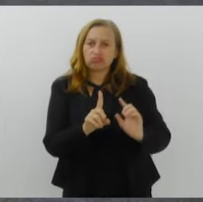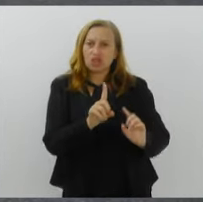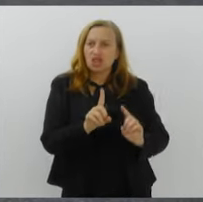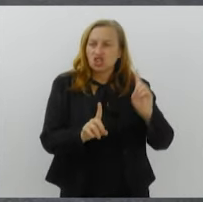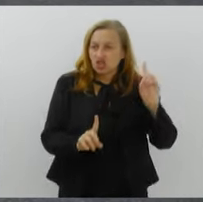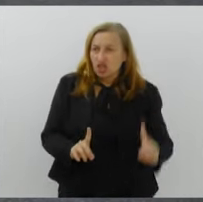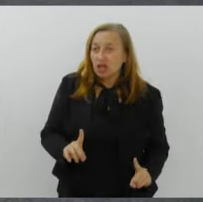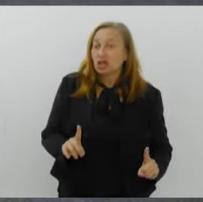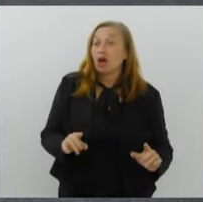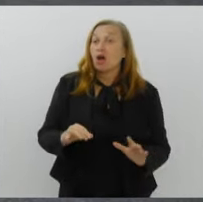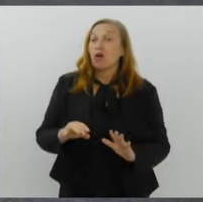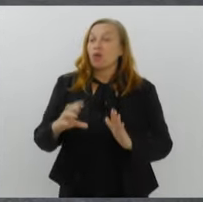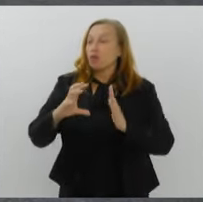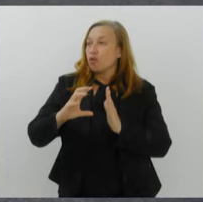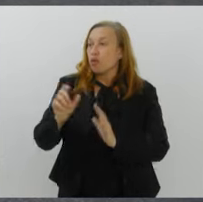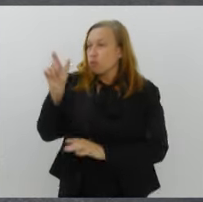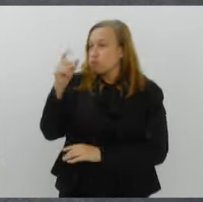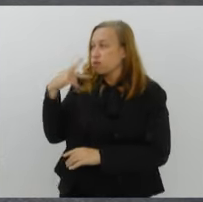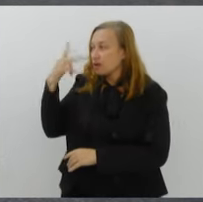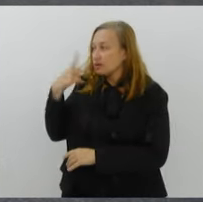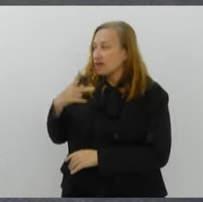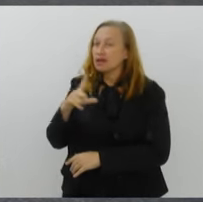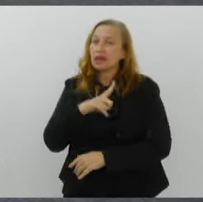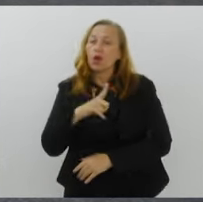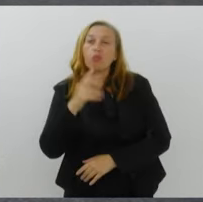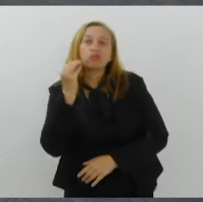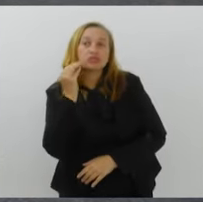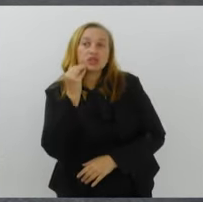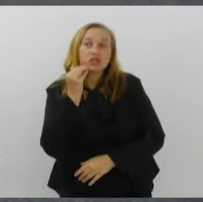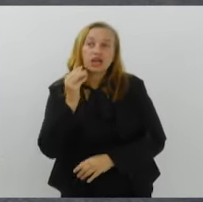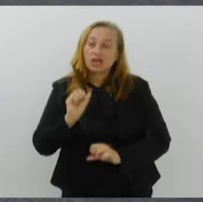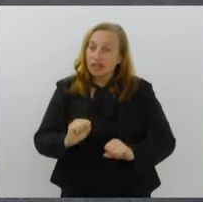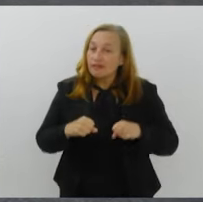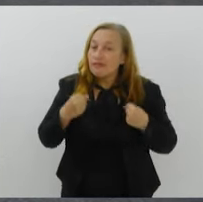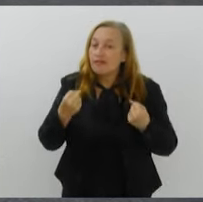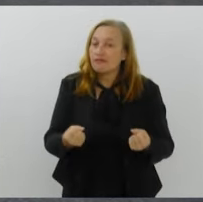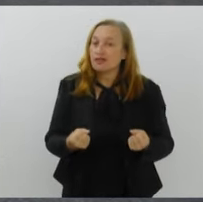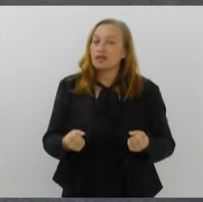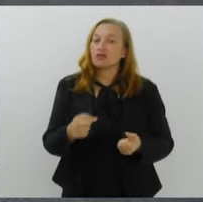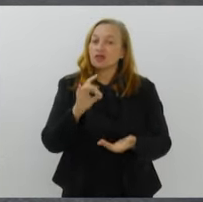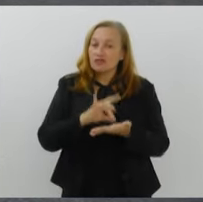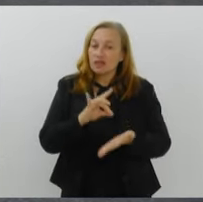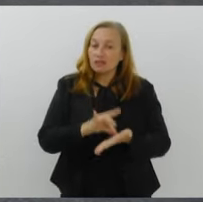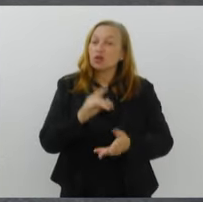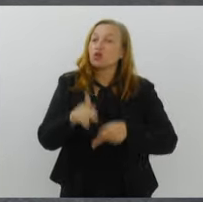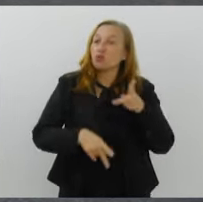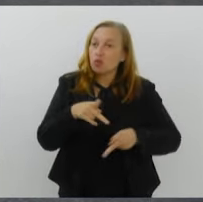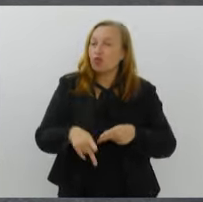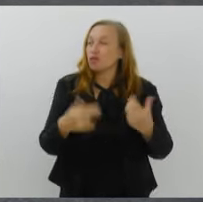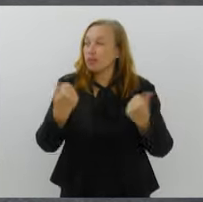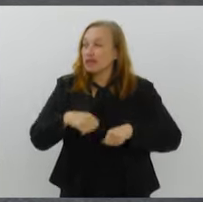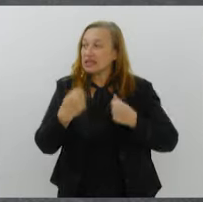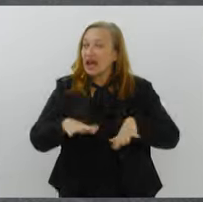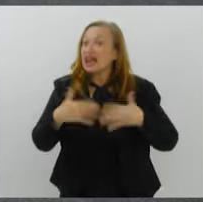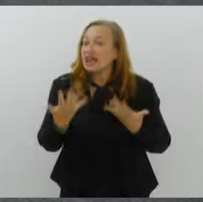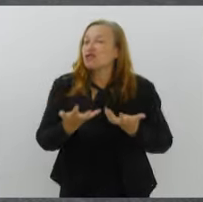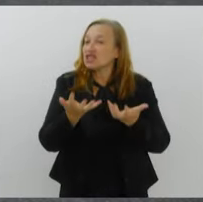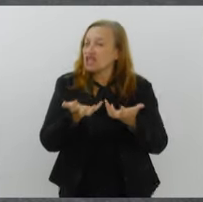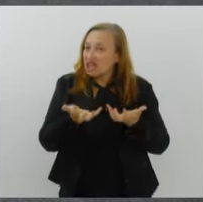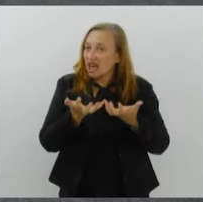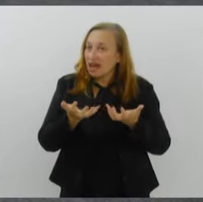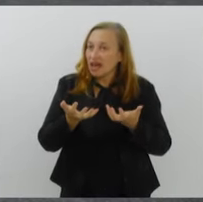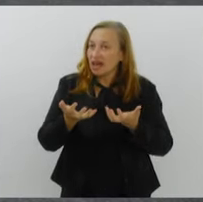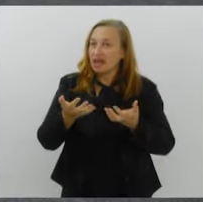a oportunidade de estar nesse plenário defendendo aquilo que realmente a população precisa. Então, se você quer se